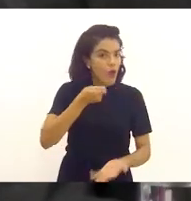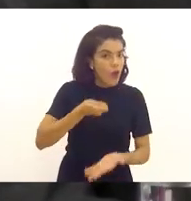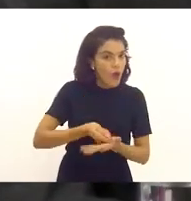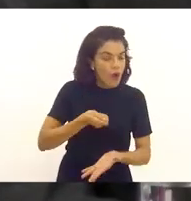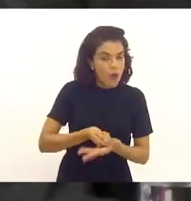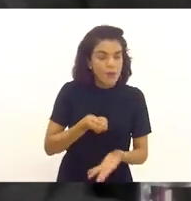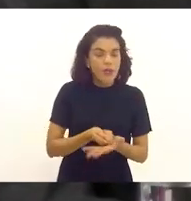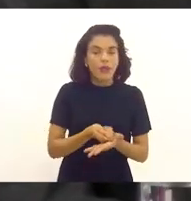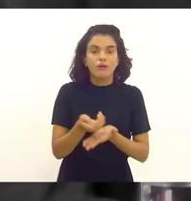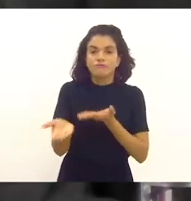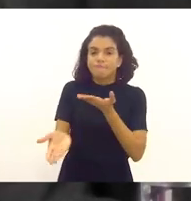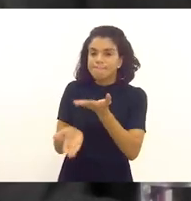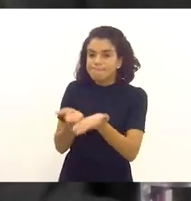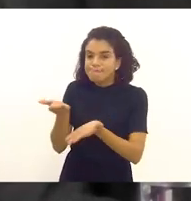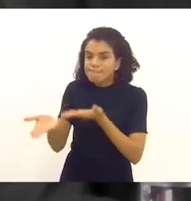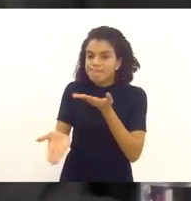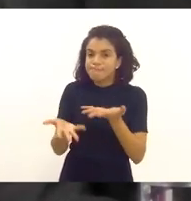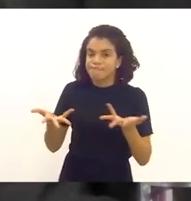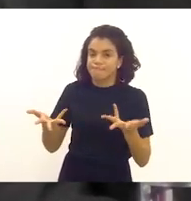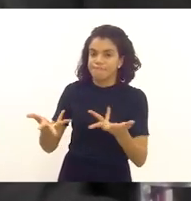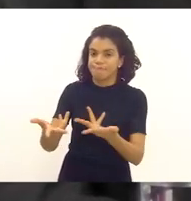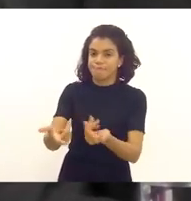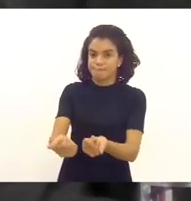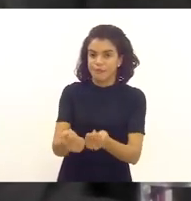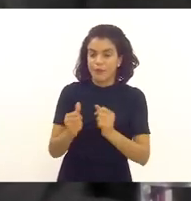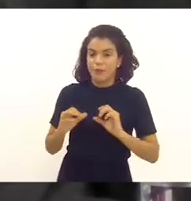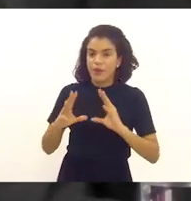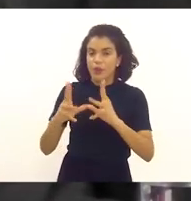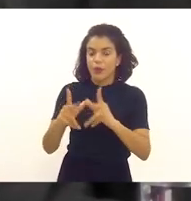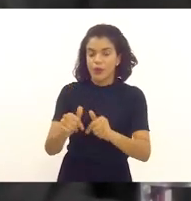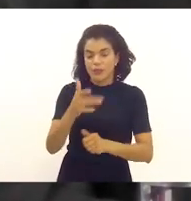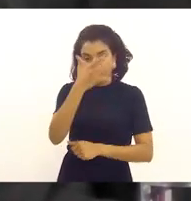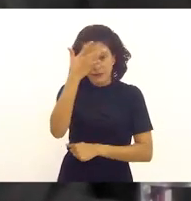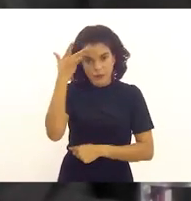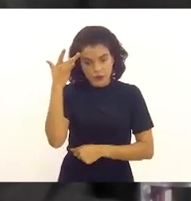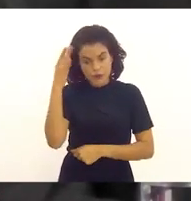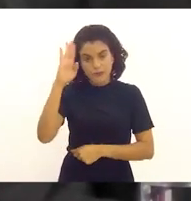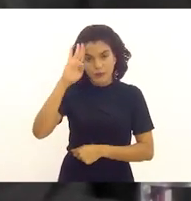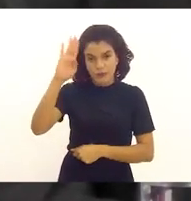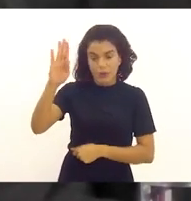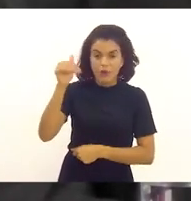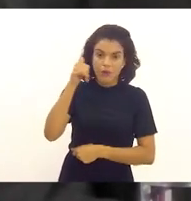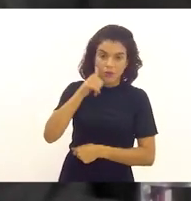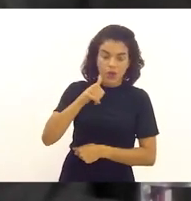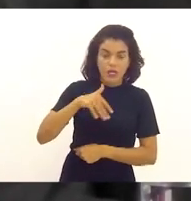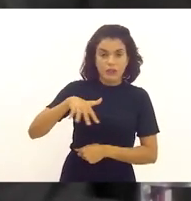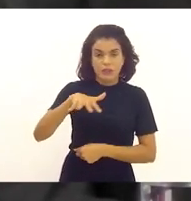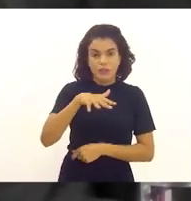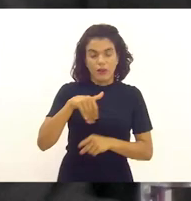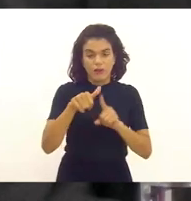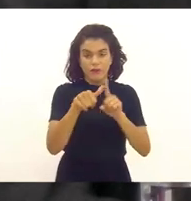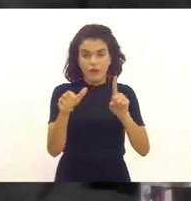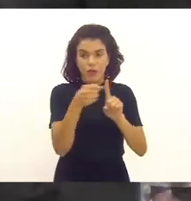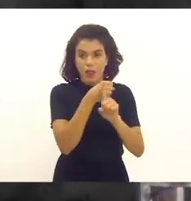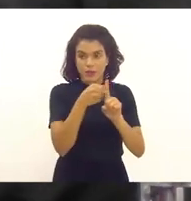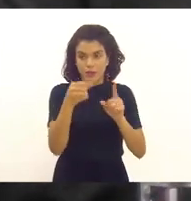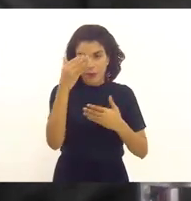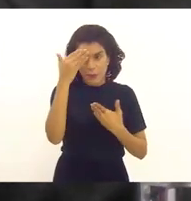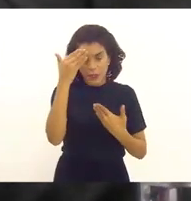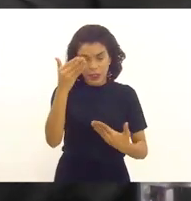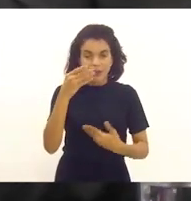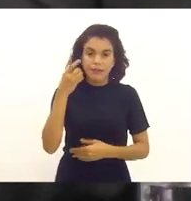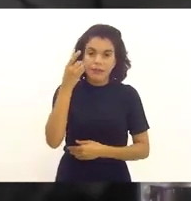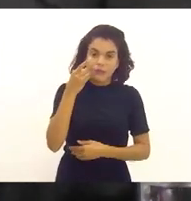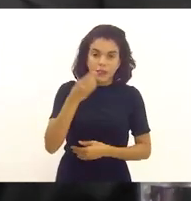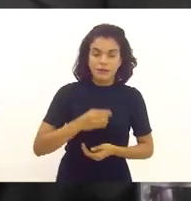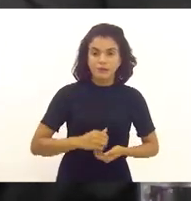de prestar um serviço de qualidade para todas as pessoas sobretudo as mulheres em situação de violência muito obrigada